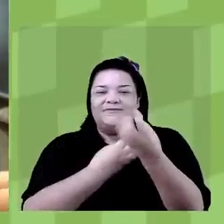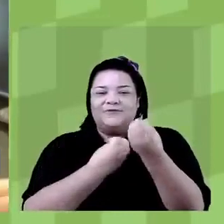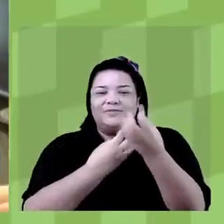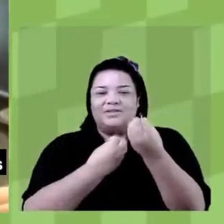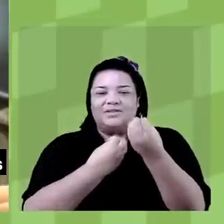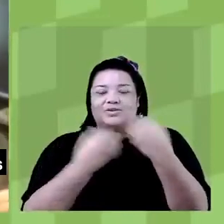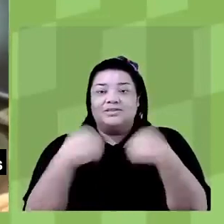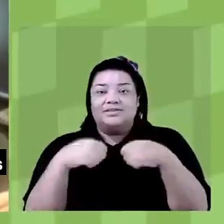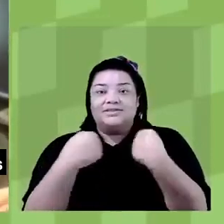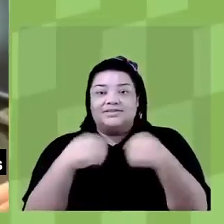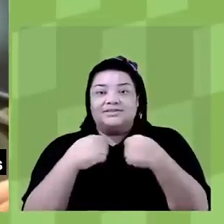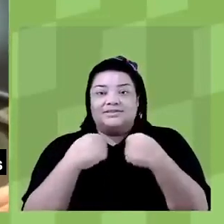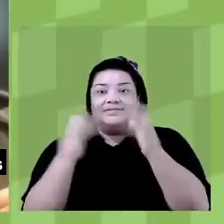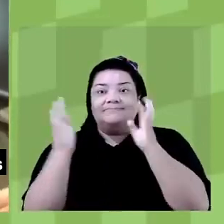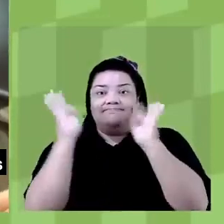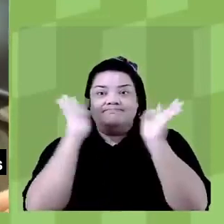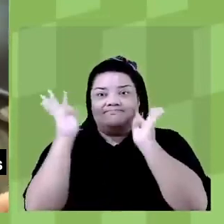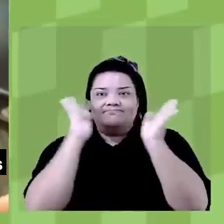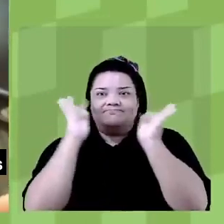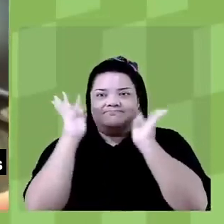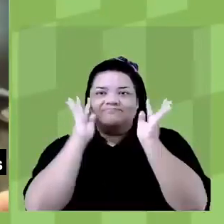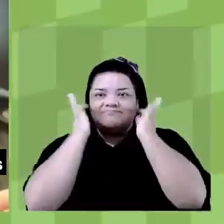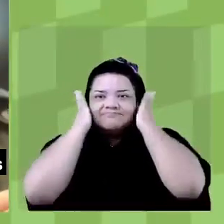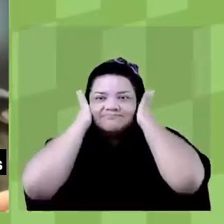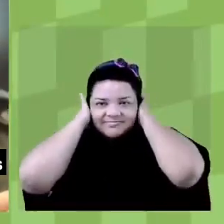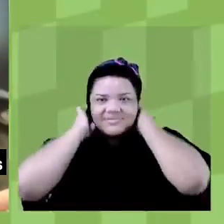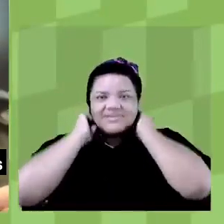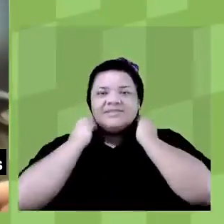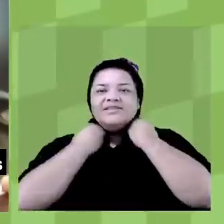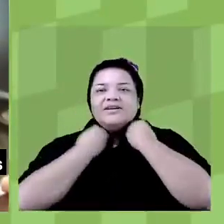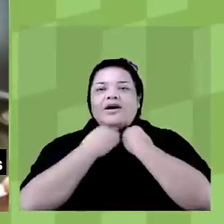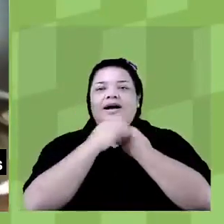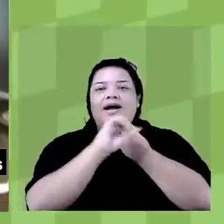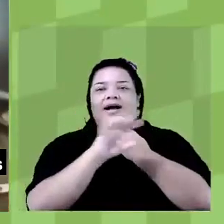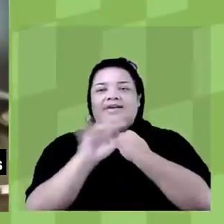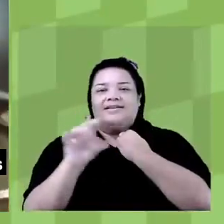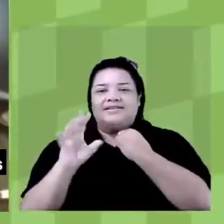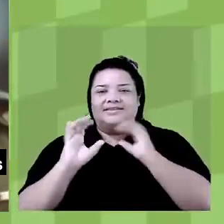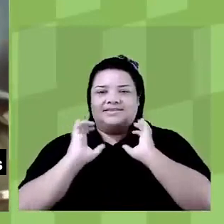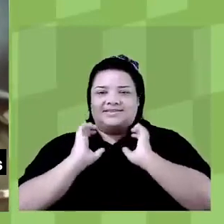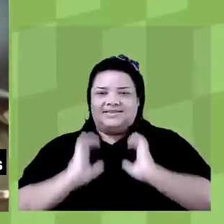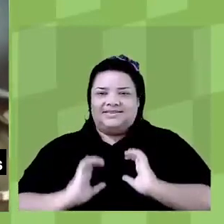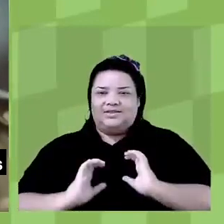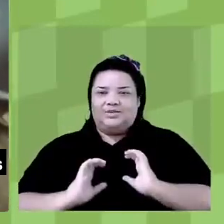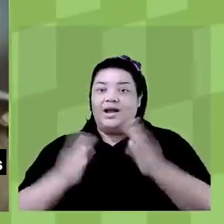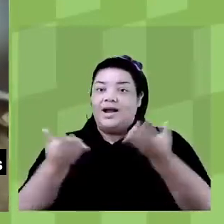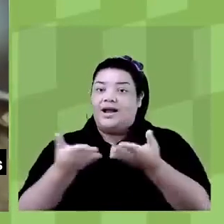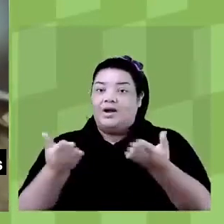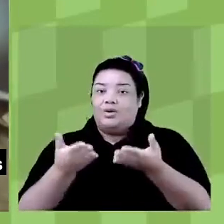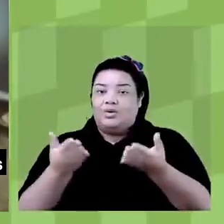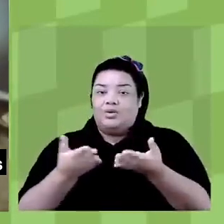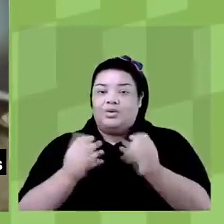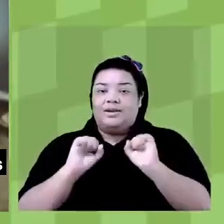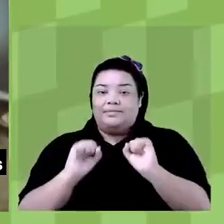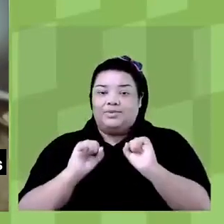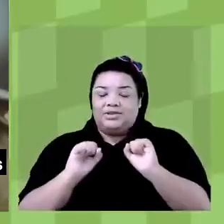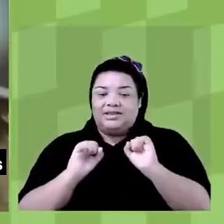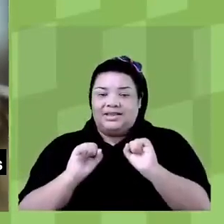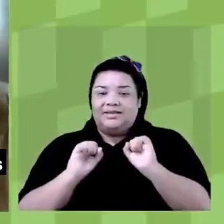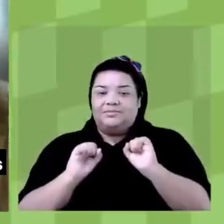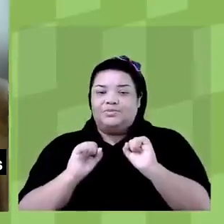de reflexão, né, no âmbito de cada cidadão. Gostaria agora de abrir um espaço para que as